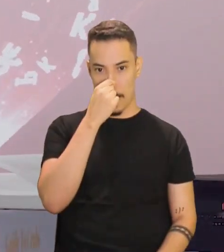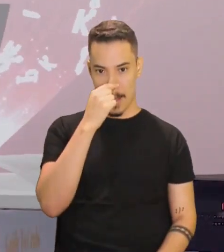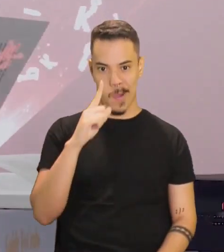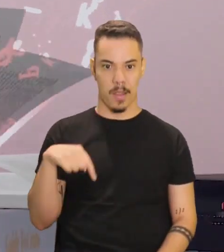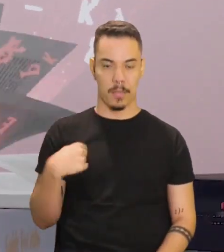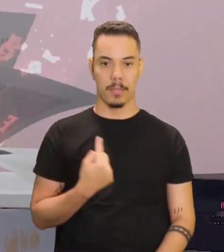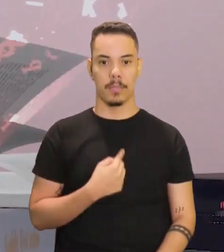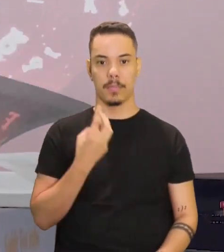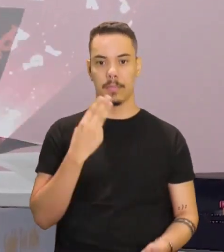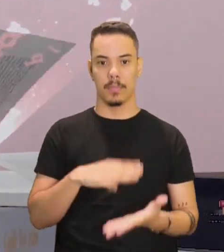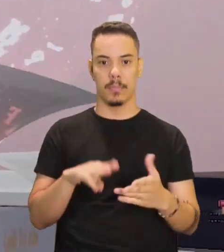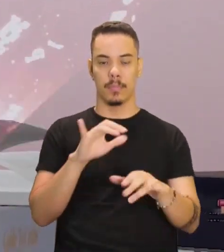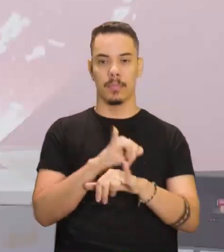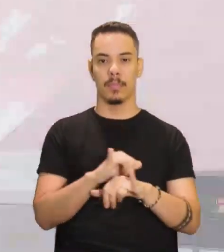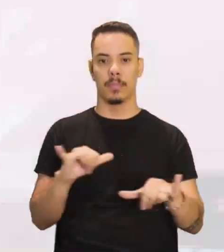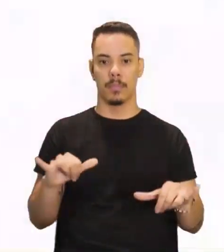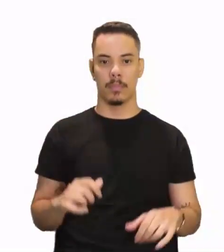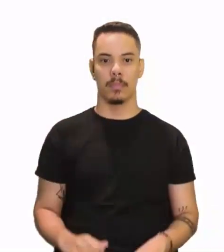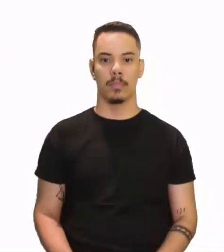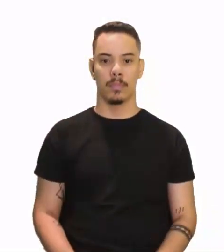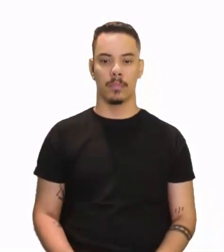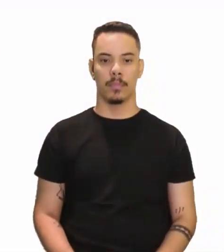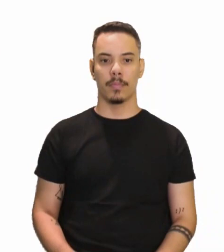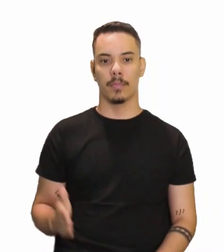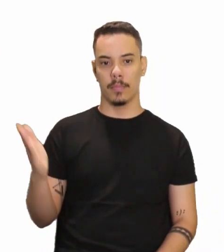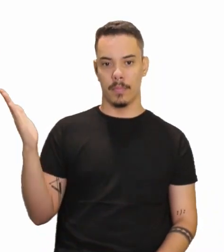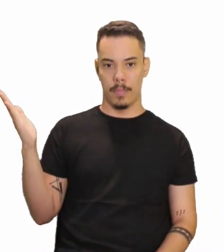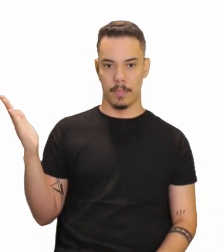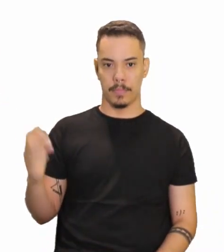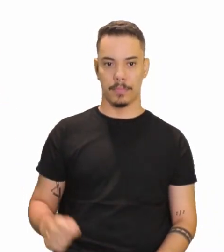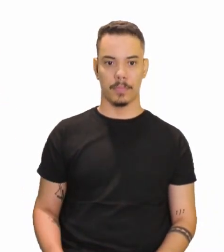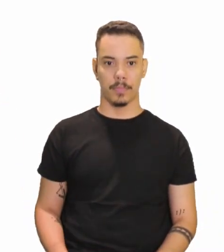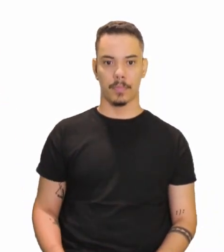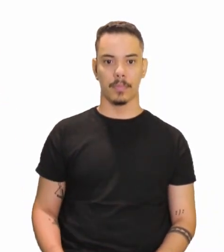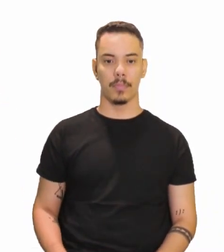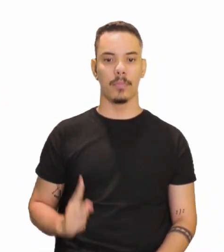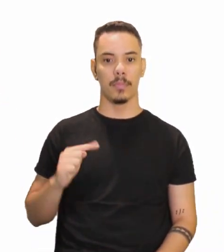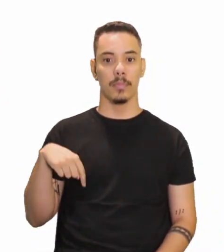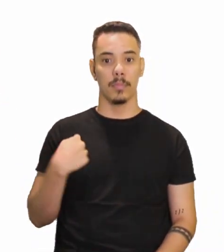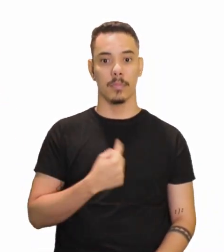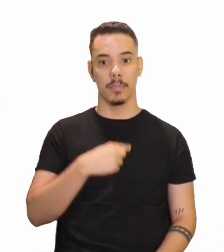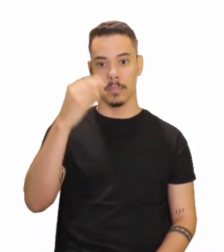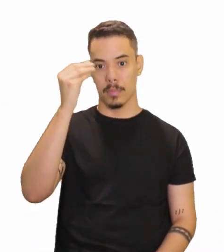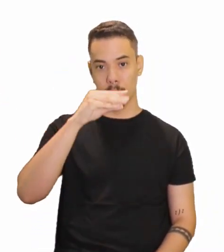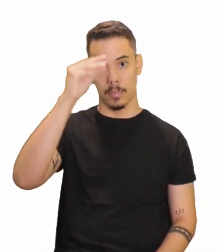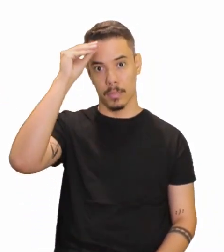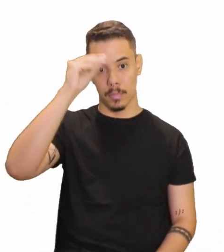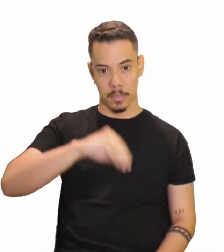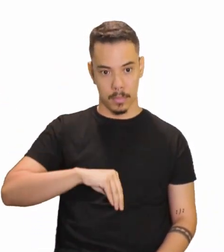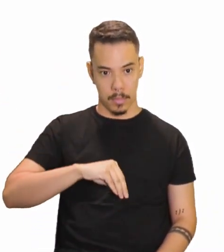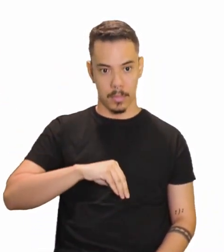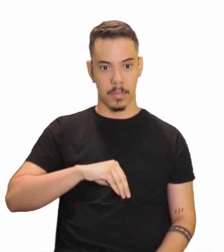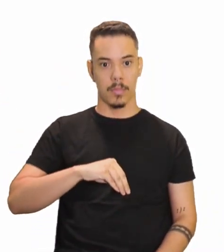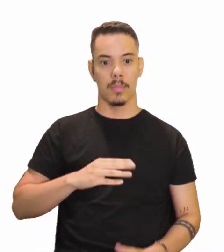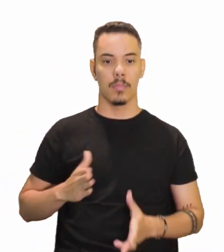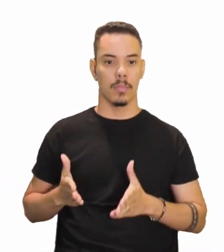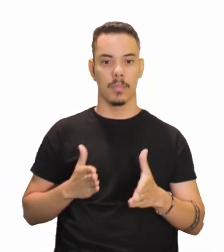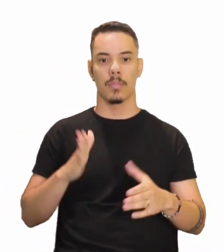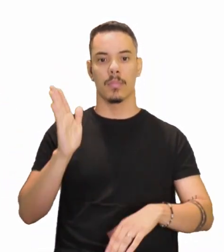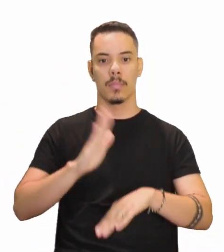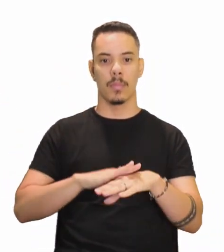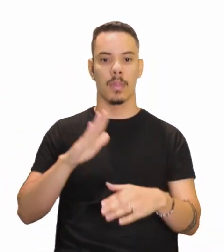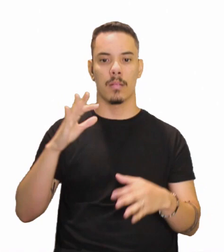vamos para a mensagem do dia OK acompanha aí comigo nossa maior fraqueza desistir